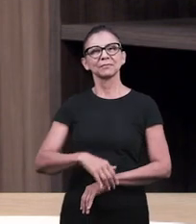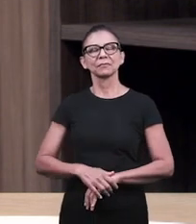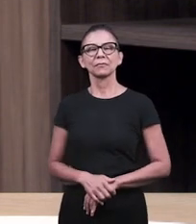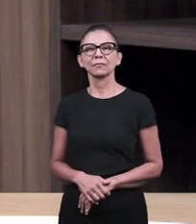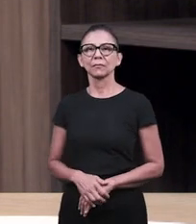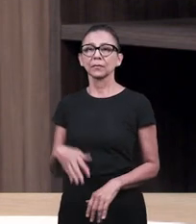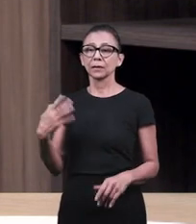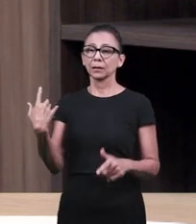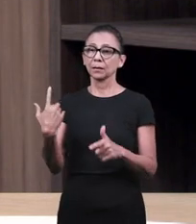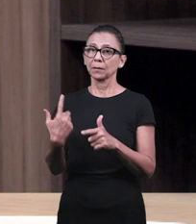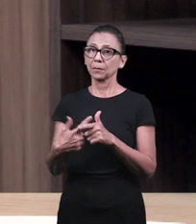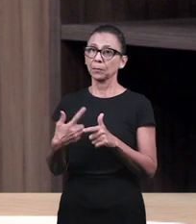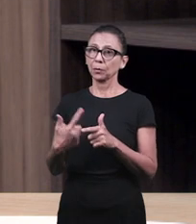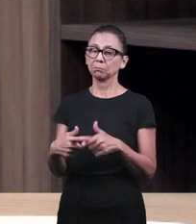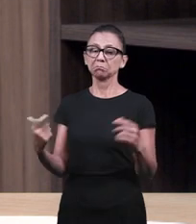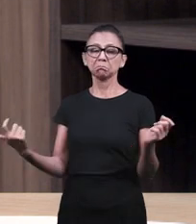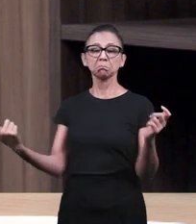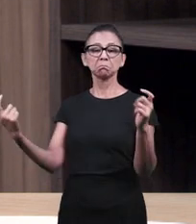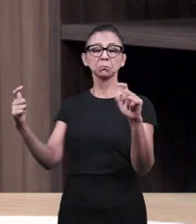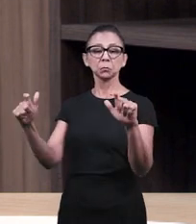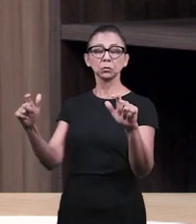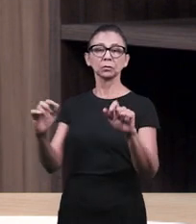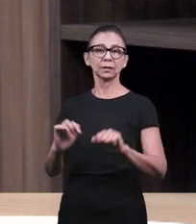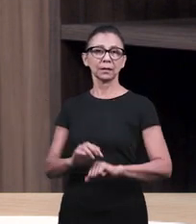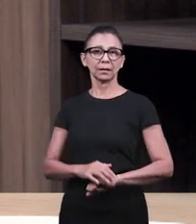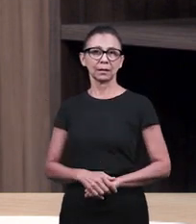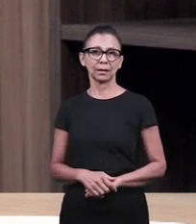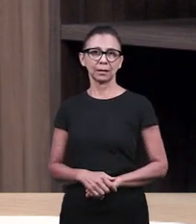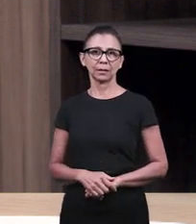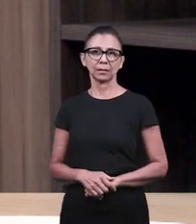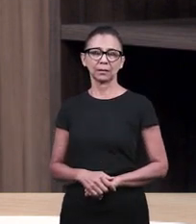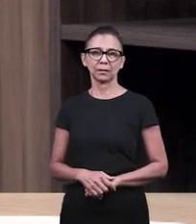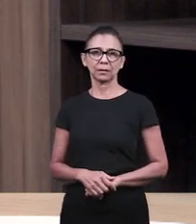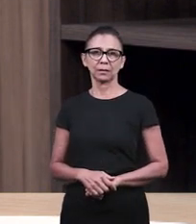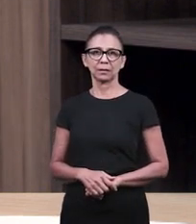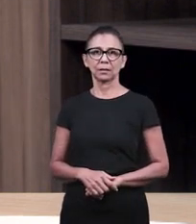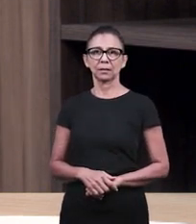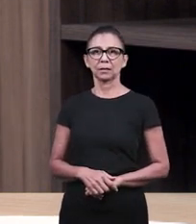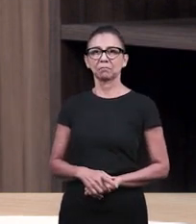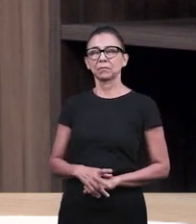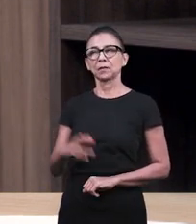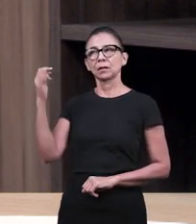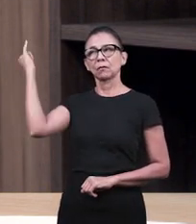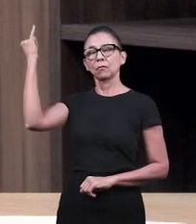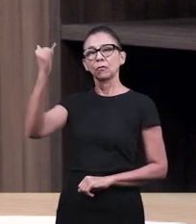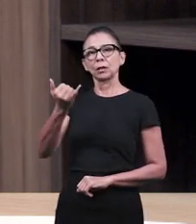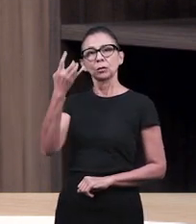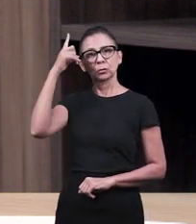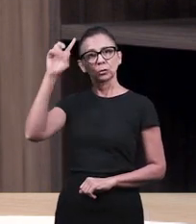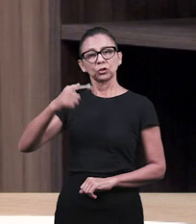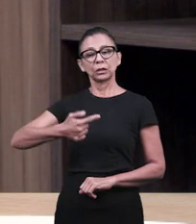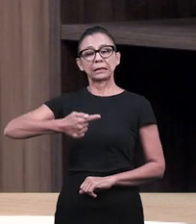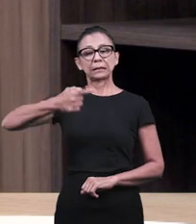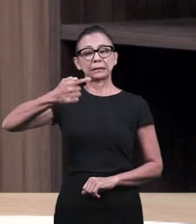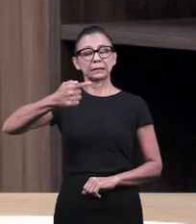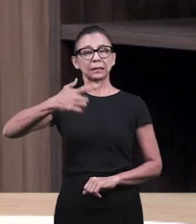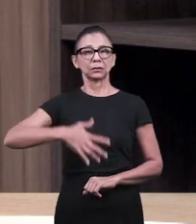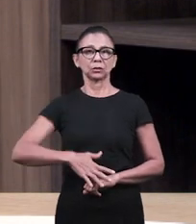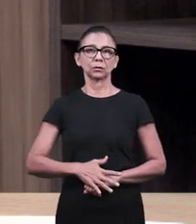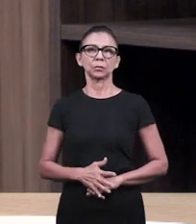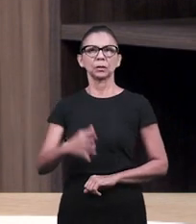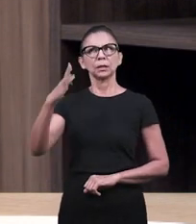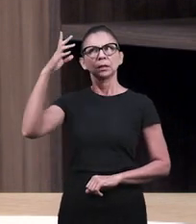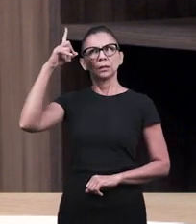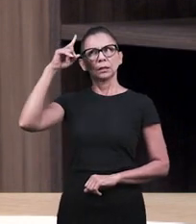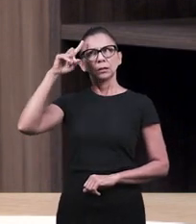assim: porque em certo lugar disse assim do dia sétimo, e repousou